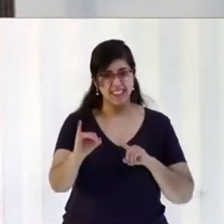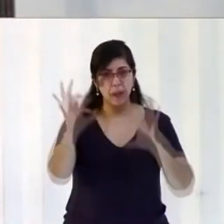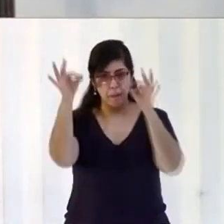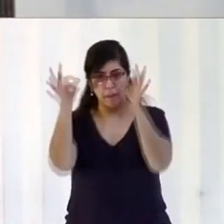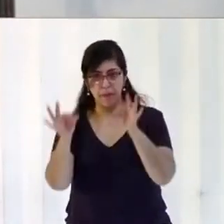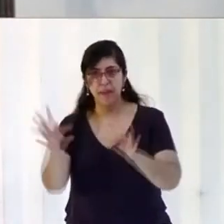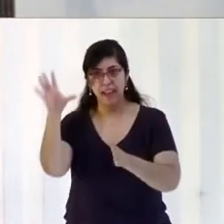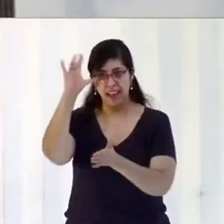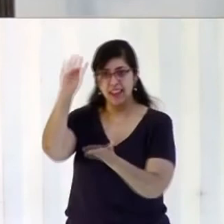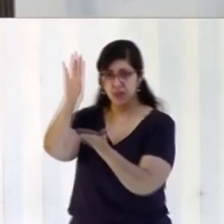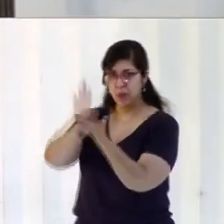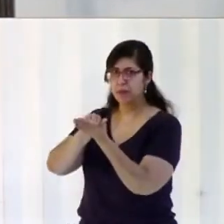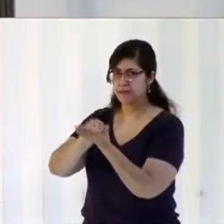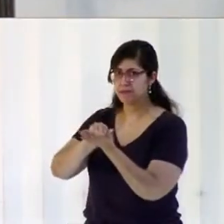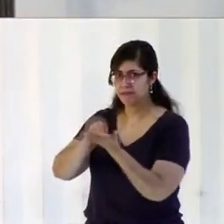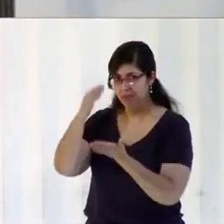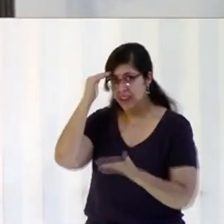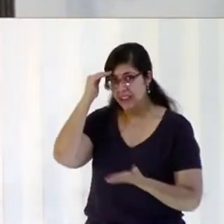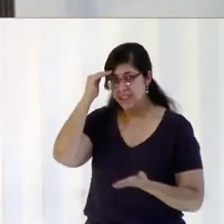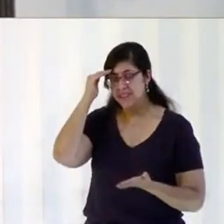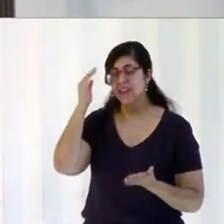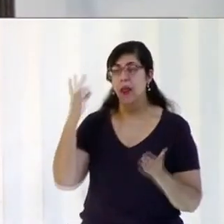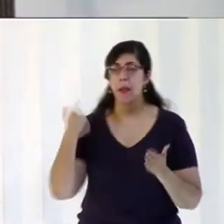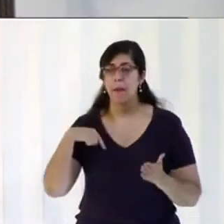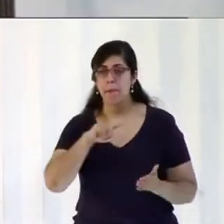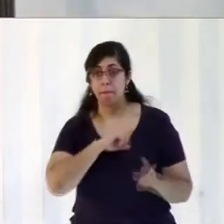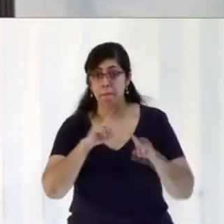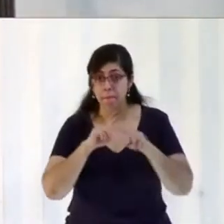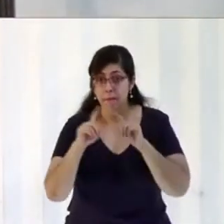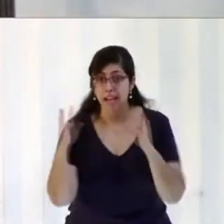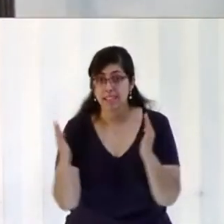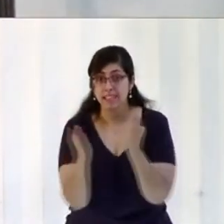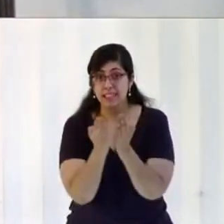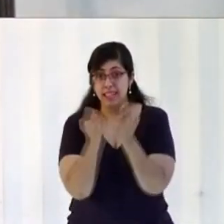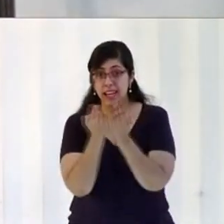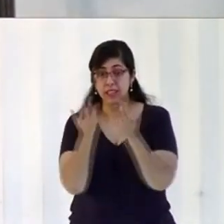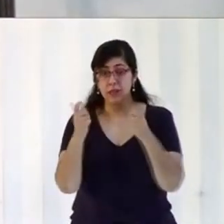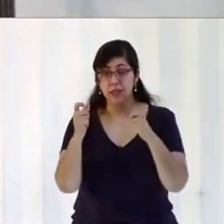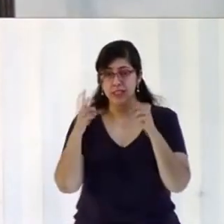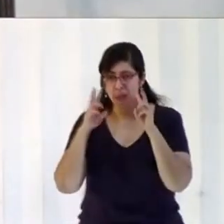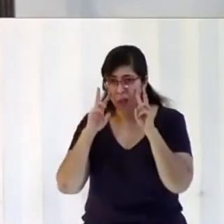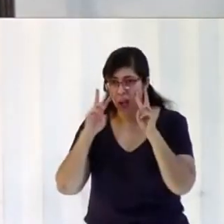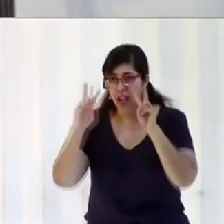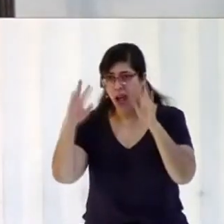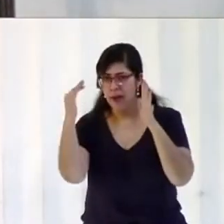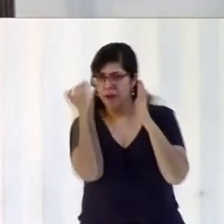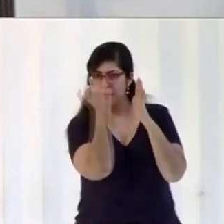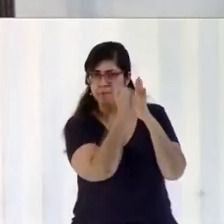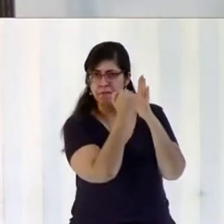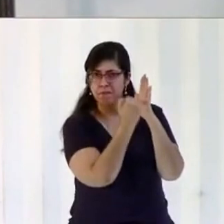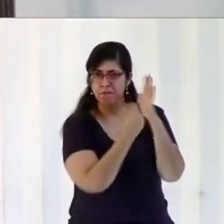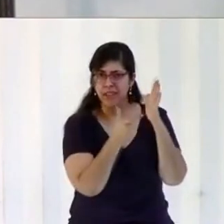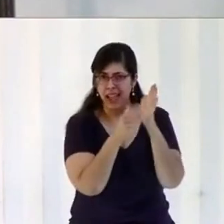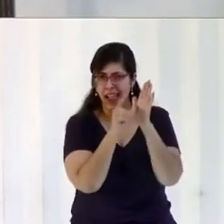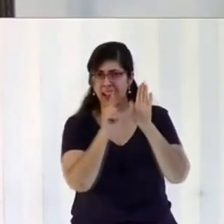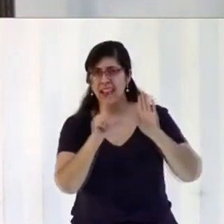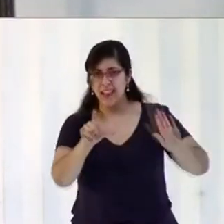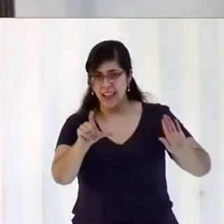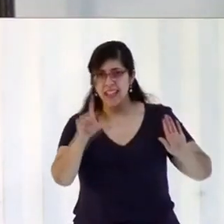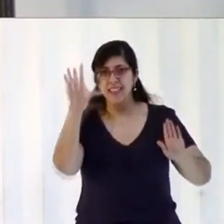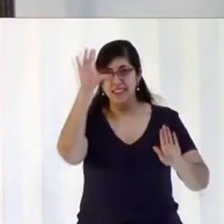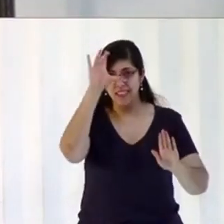Mas aos cristãos foi dado o privilégio de olhar para as instruções de Deus e querer